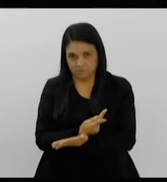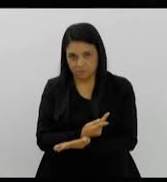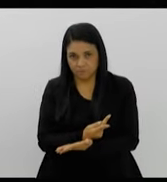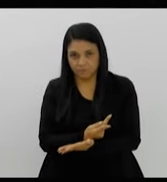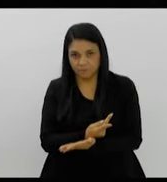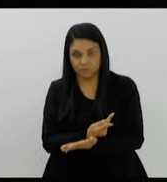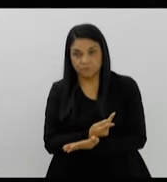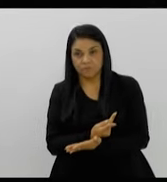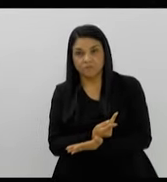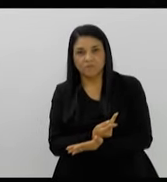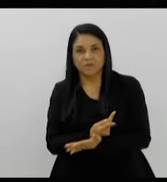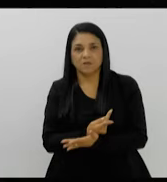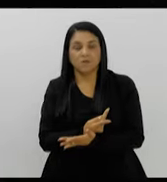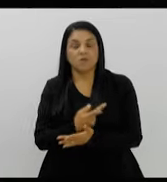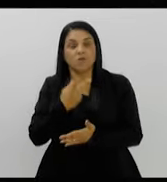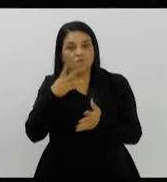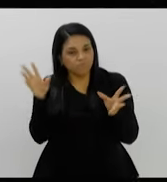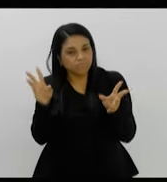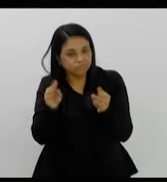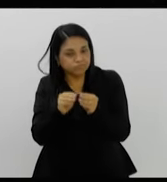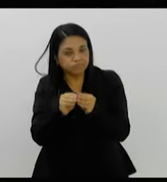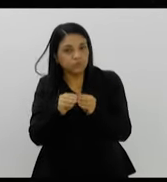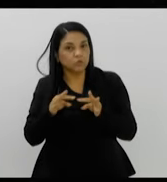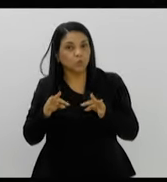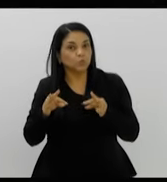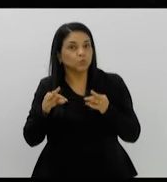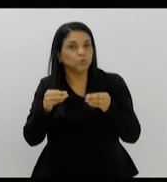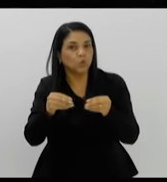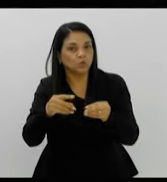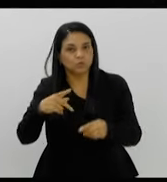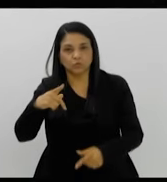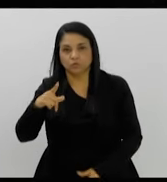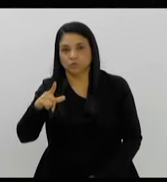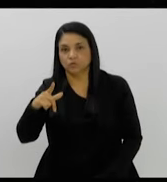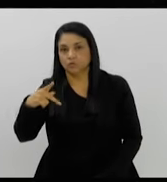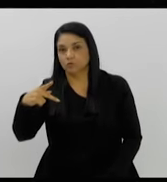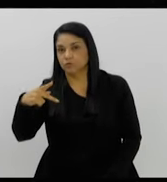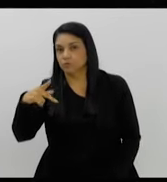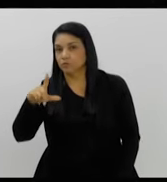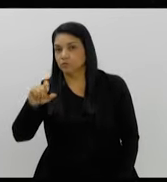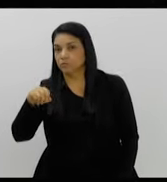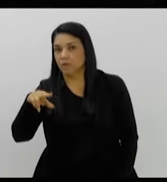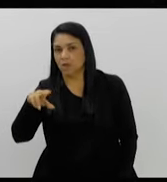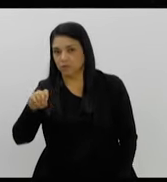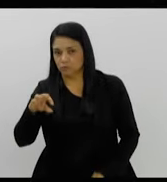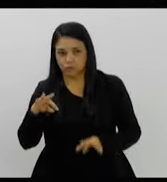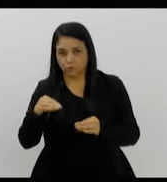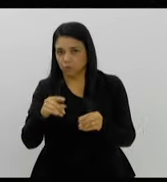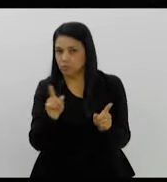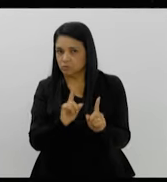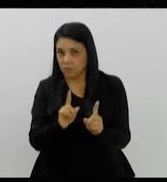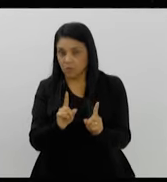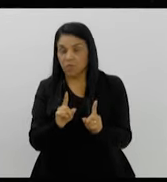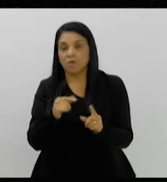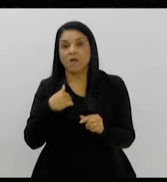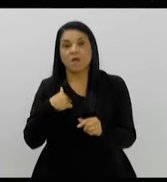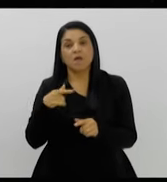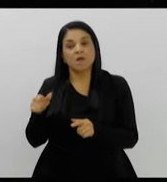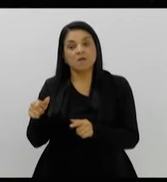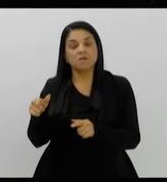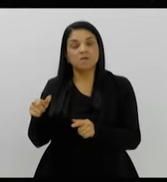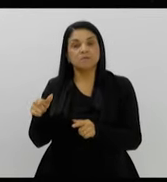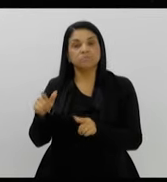a minha fala que não são todos os planos isso é importante a comissão parlamentar de inquérito o presidente poubel nos deu a possibilidade inclusive